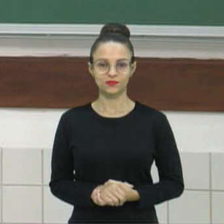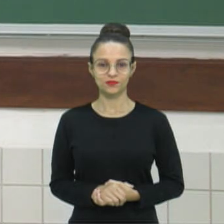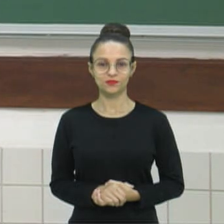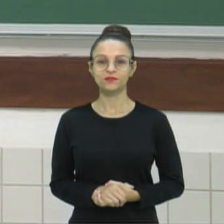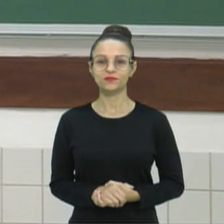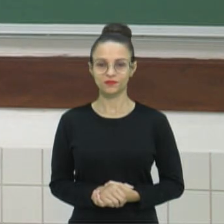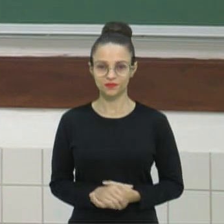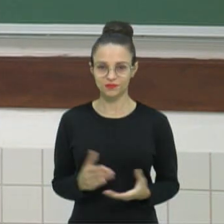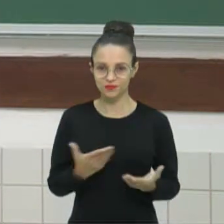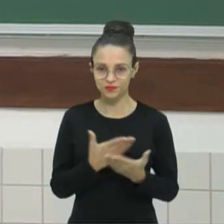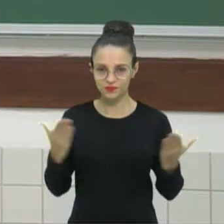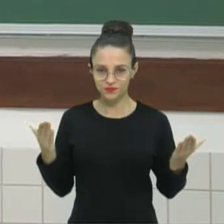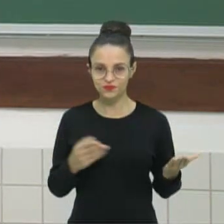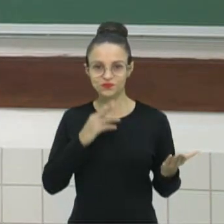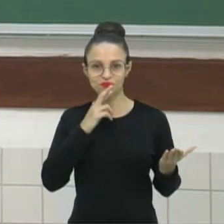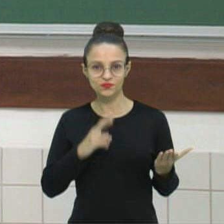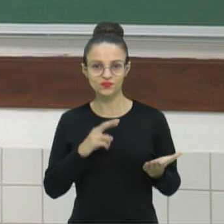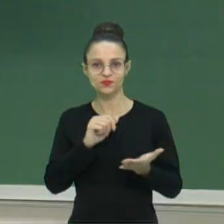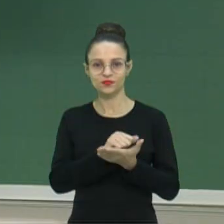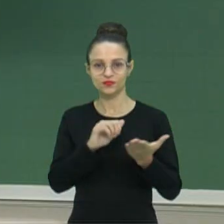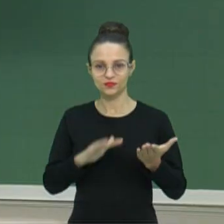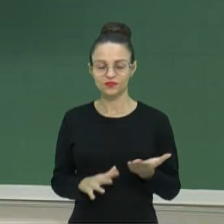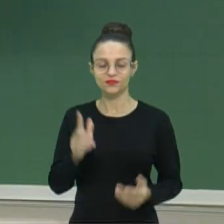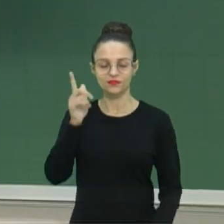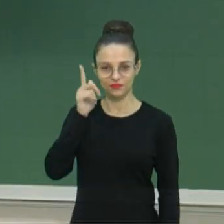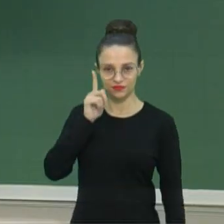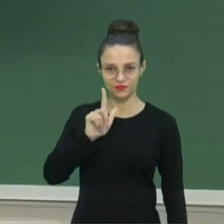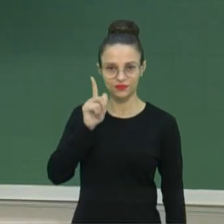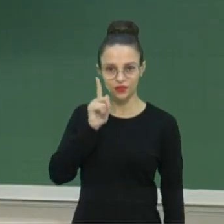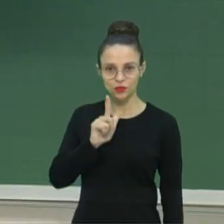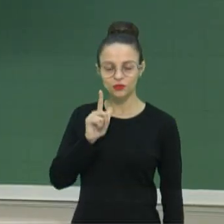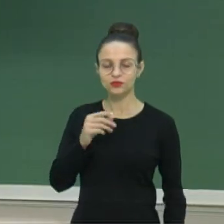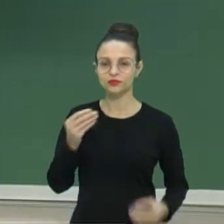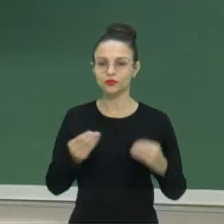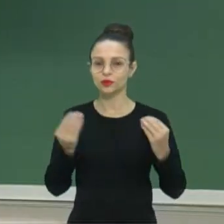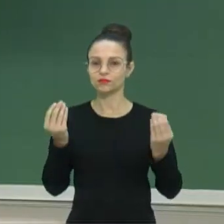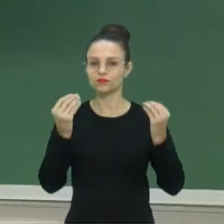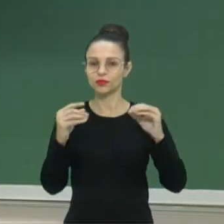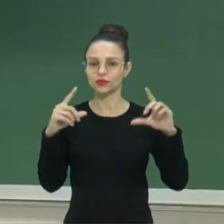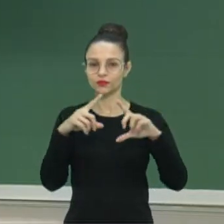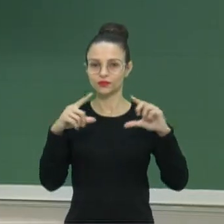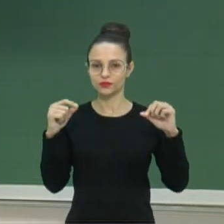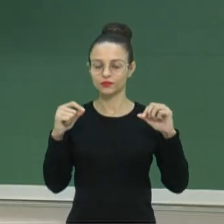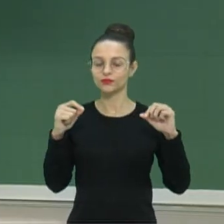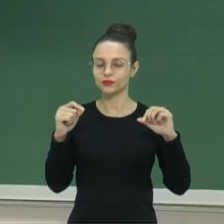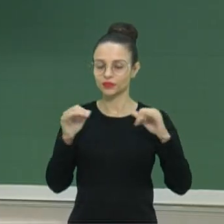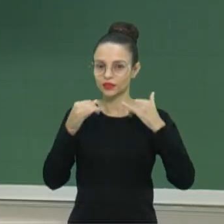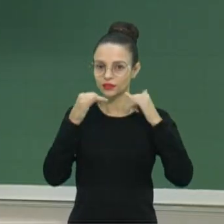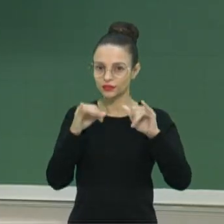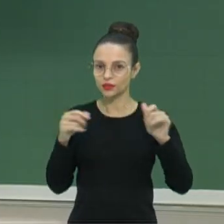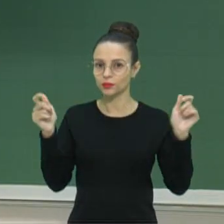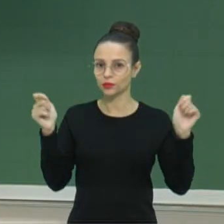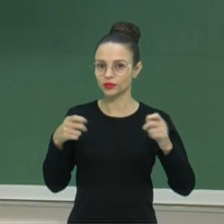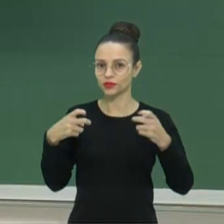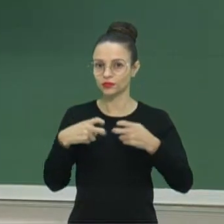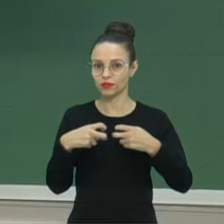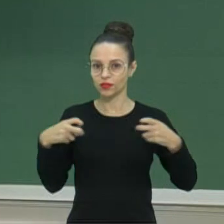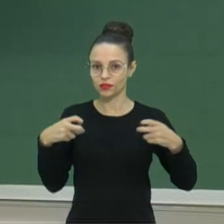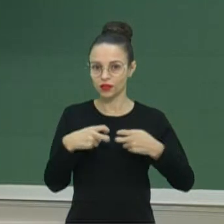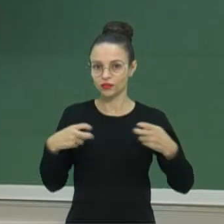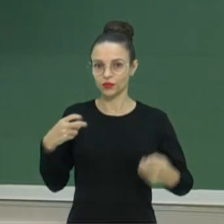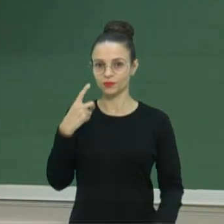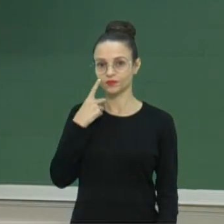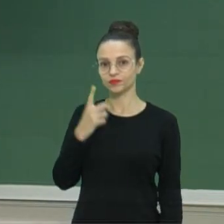E aí, pessoal, resolveram o exercício? Conseguiram aplicar a equação de energia potencial elástica? Então veja o exercício